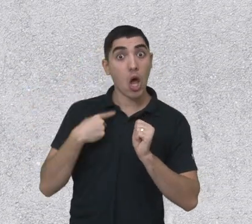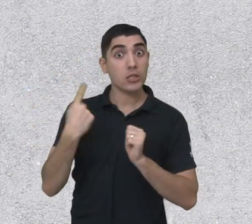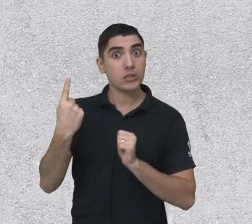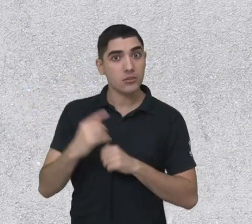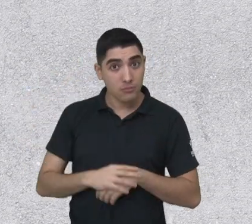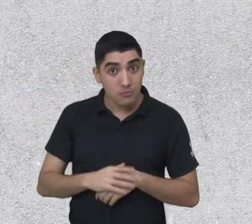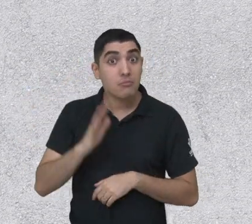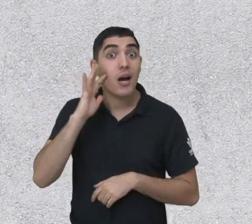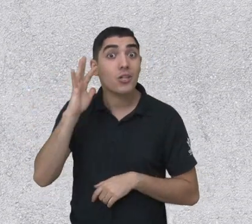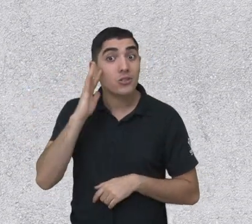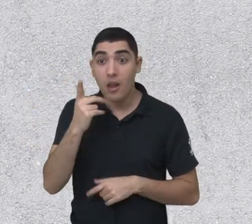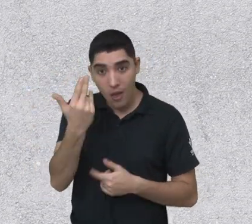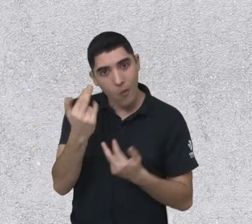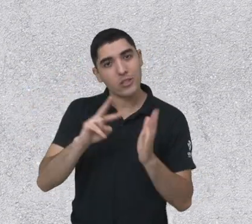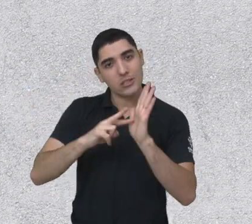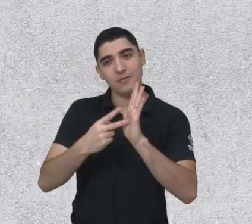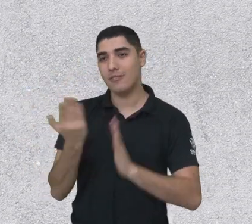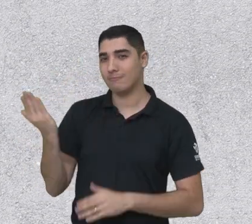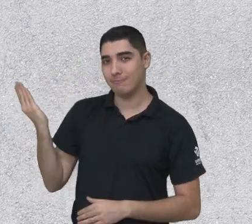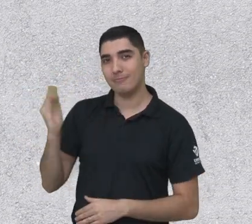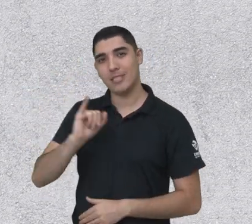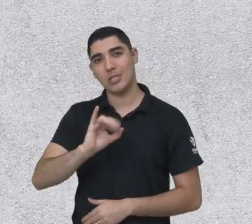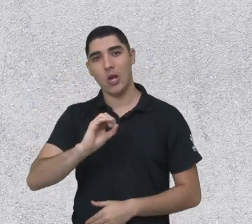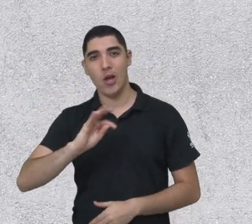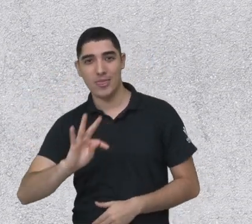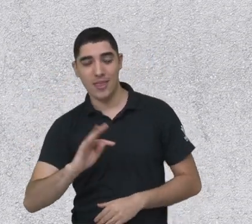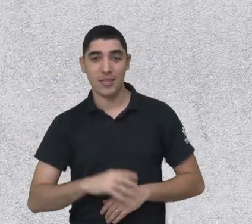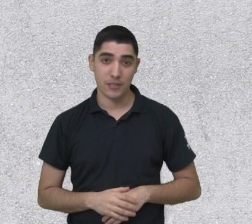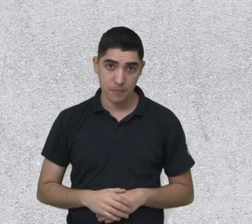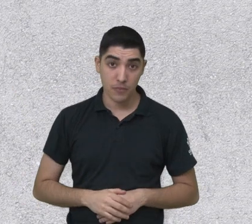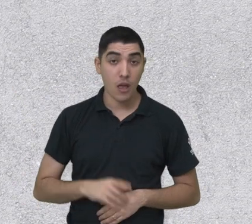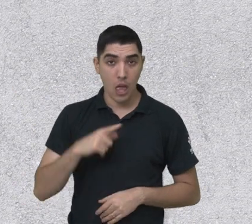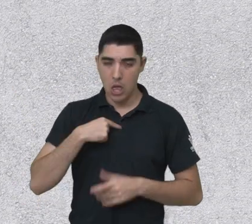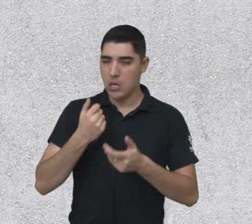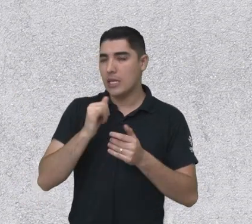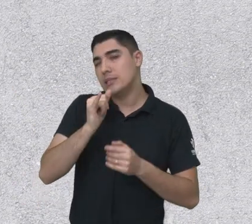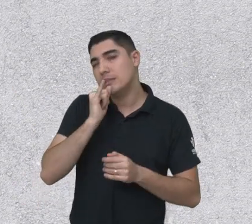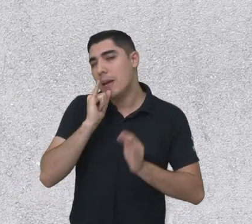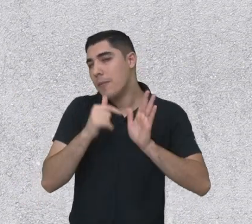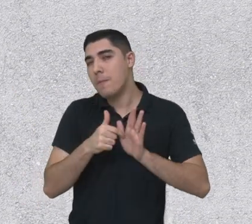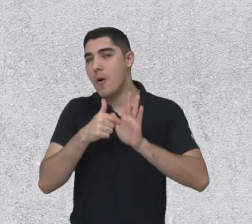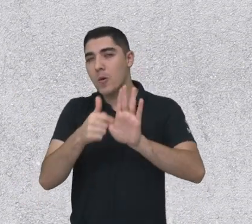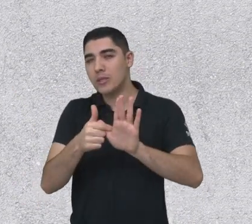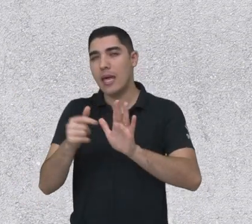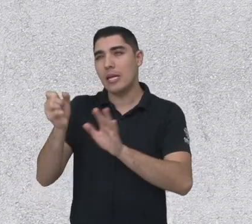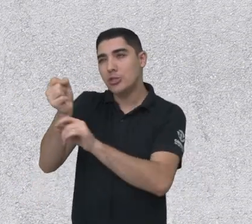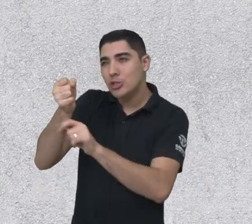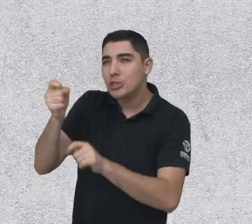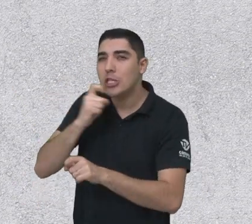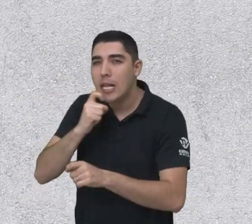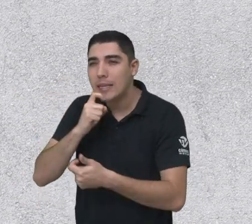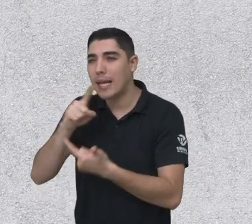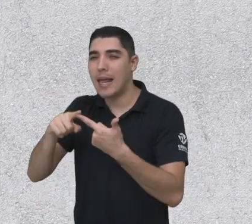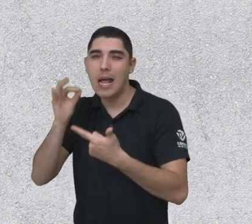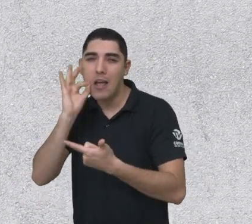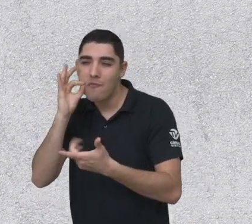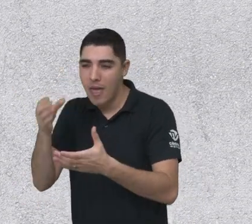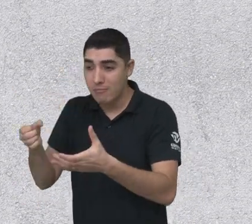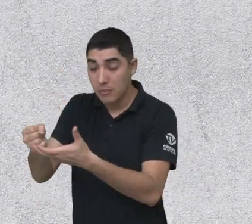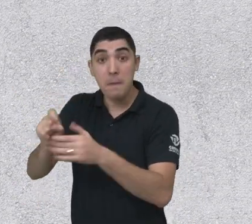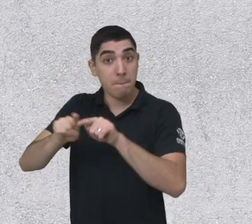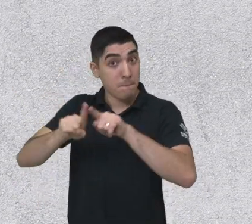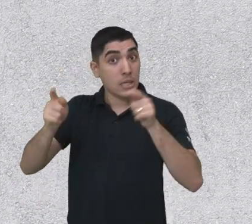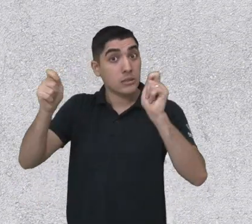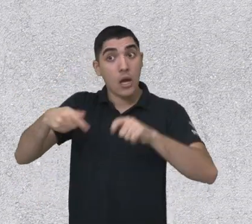são incorporados a tecnologias como sensores ou softwares. Eu dei exemplo de eletrodomésticos, mas isso pode ser colocado em